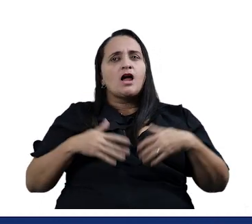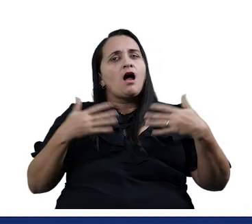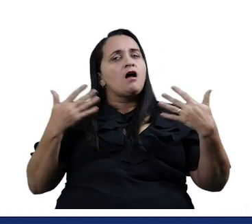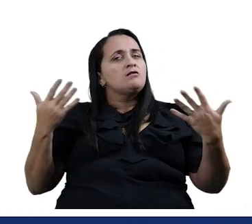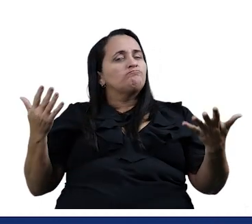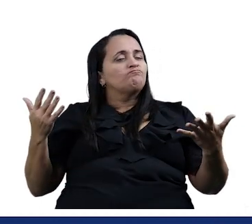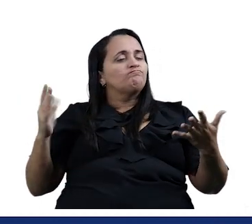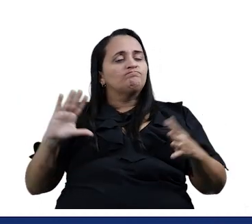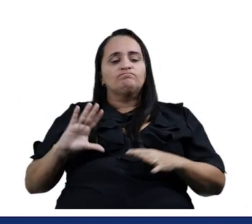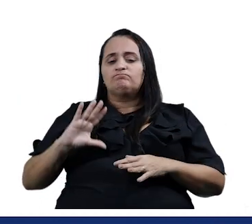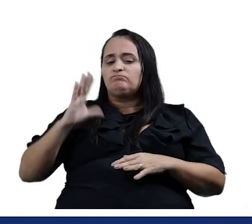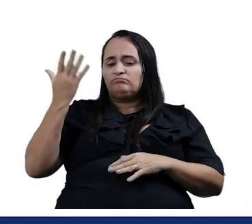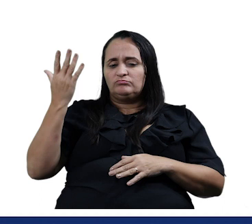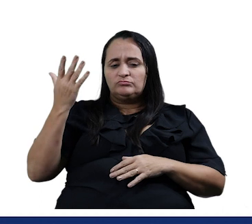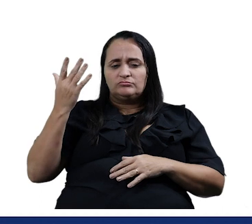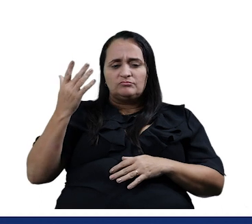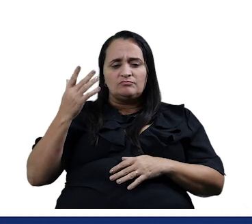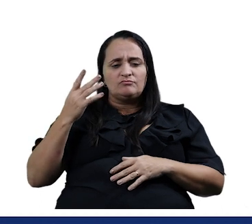se decidiu.